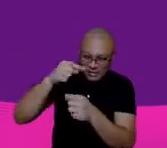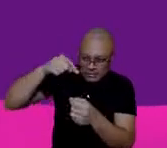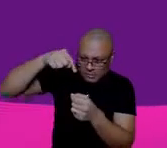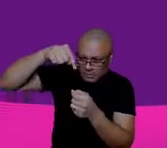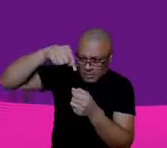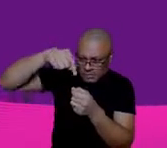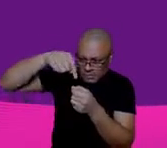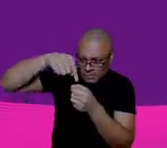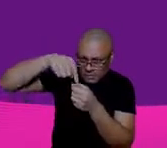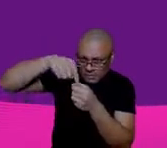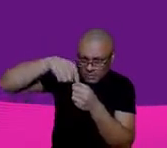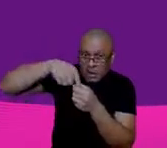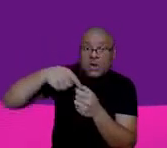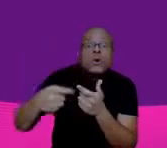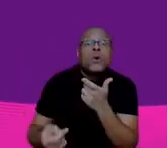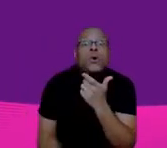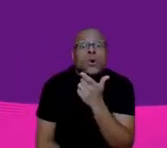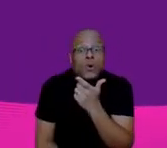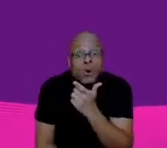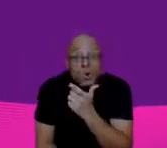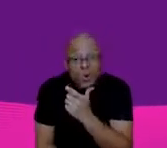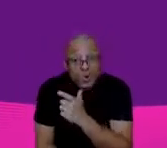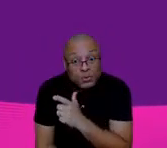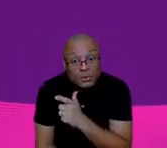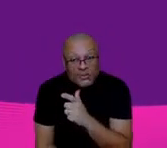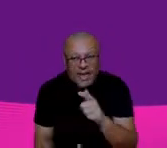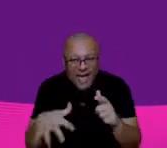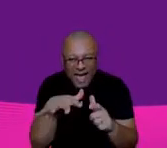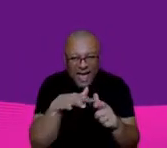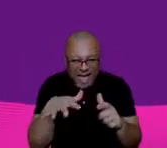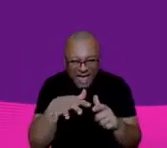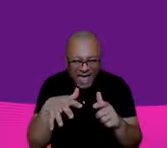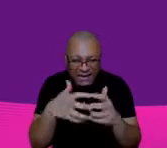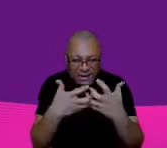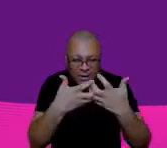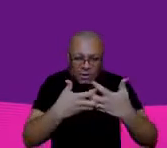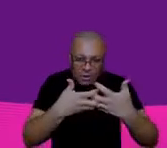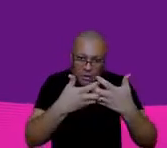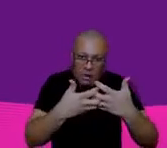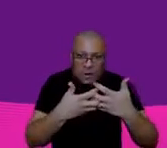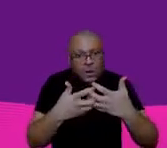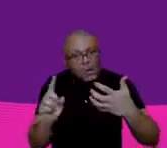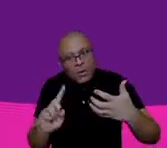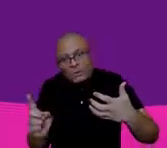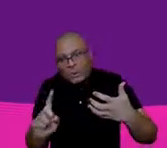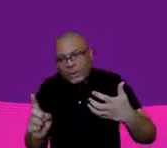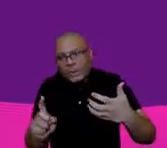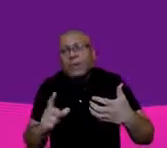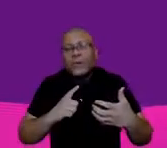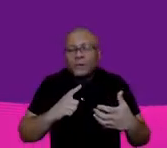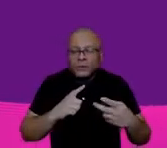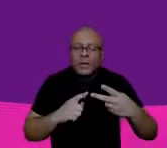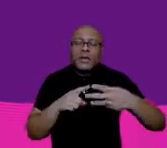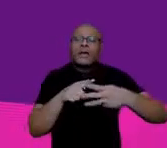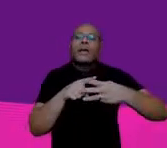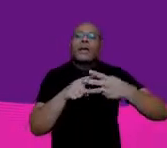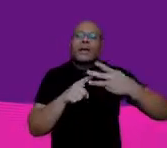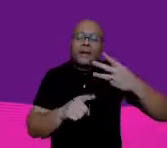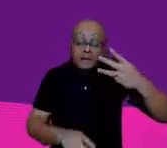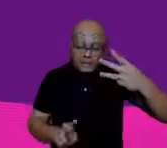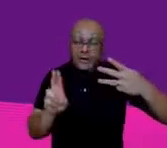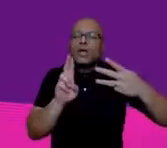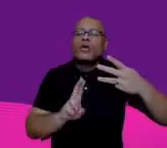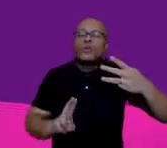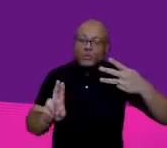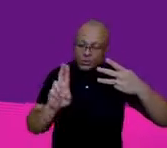um núcleo motor e um núcleo não motor. E a gente tem feito isso, a gente tem 3 casos operados nas provas clínicas, tentando ver